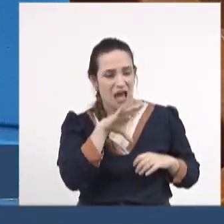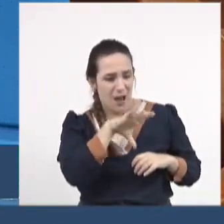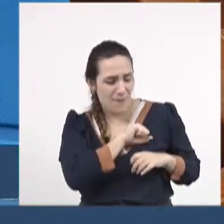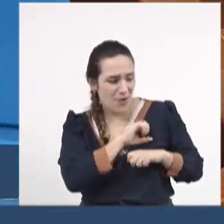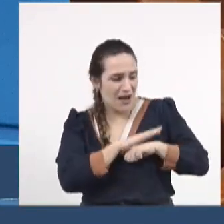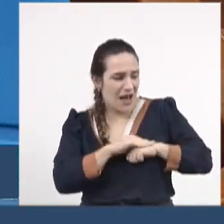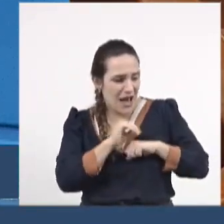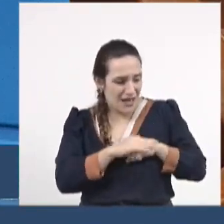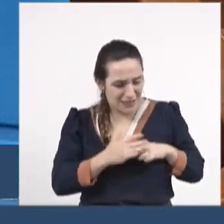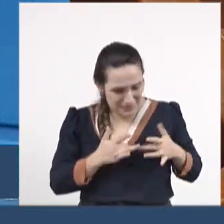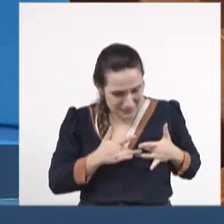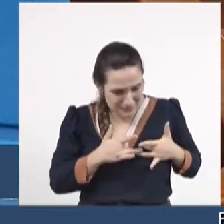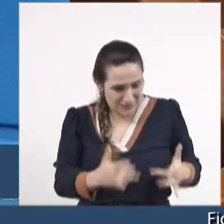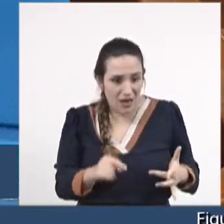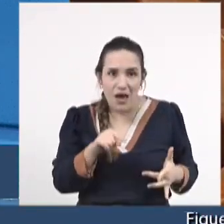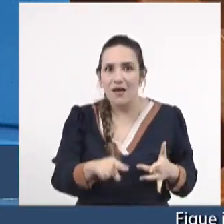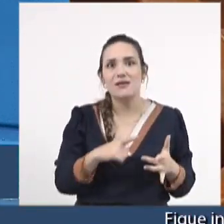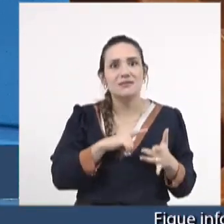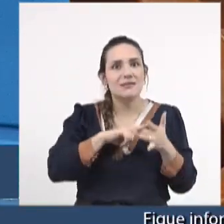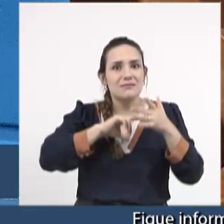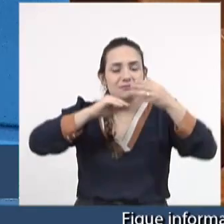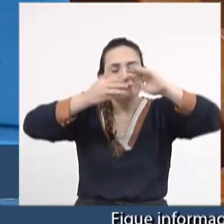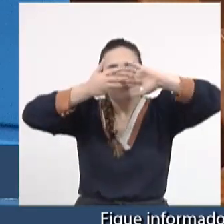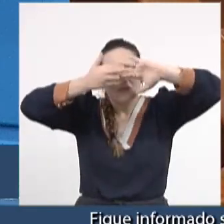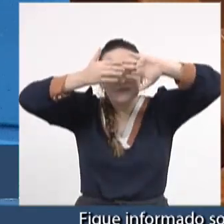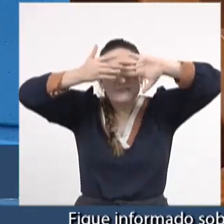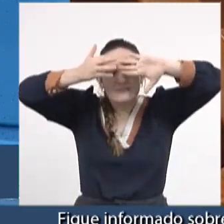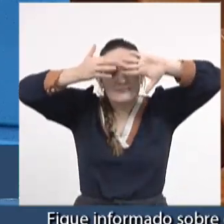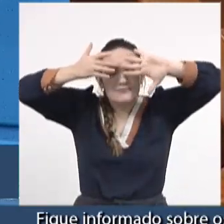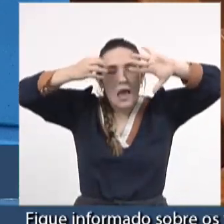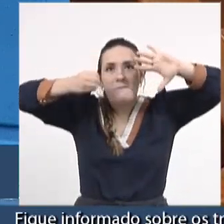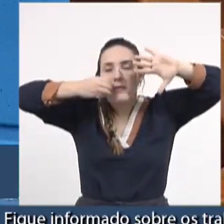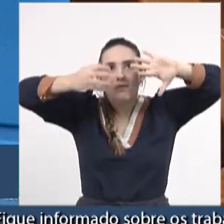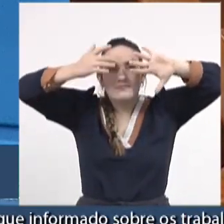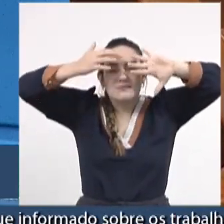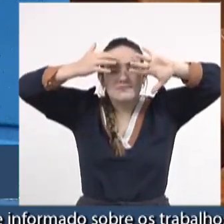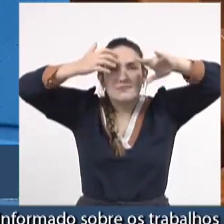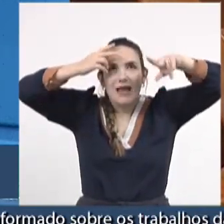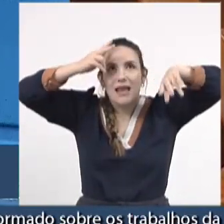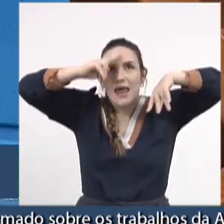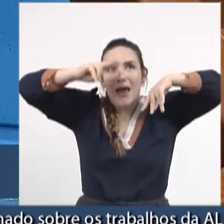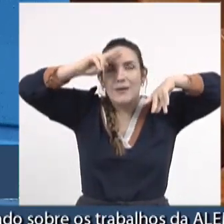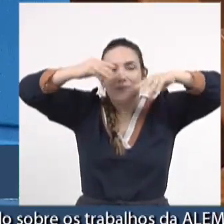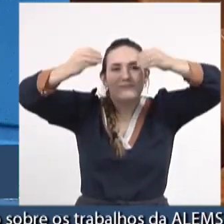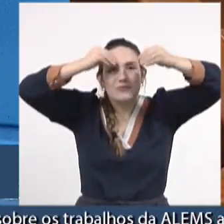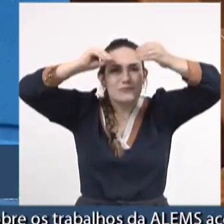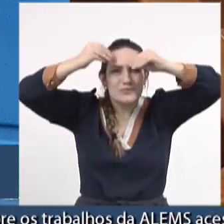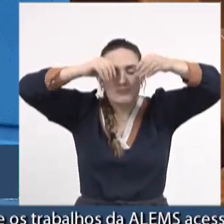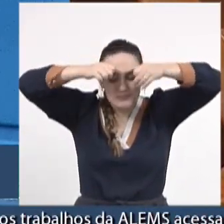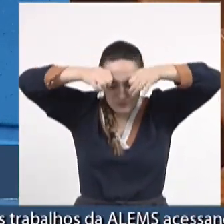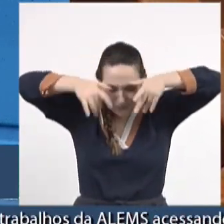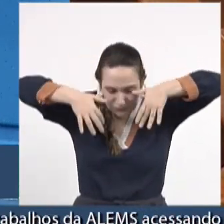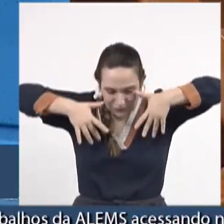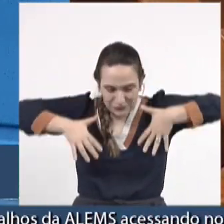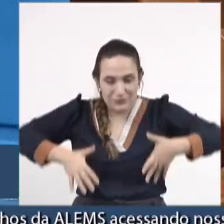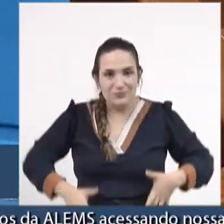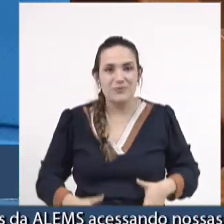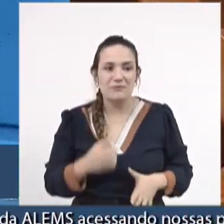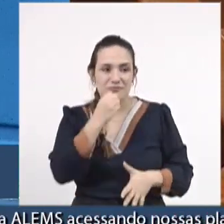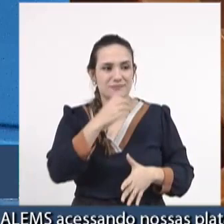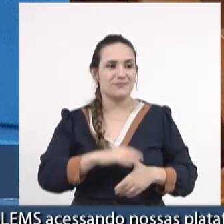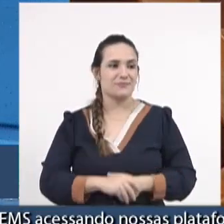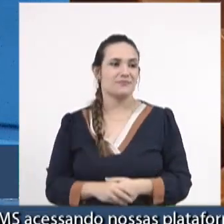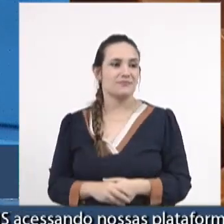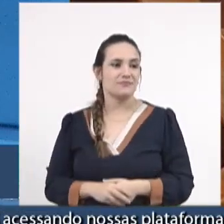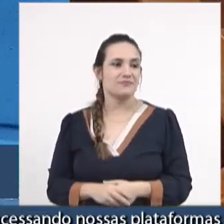dá, afeto a essa criança, mais conexões haverão. E são nas conexões que são sintetizados os neurotransmissores. E